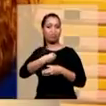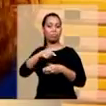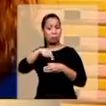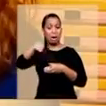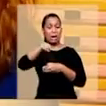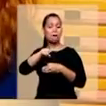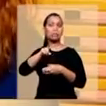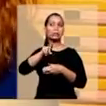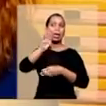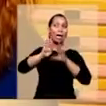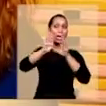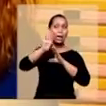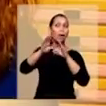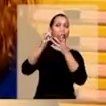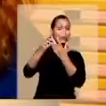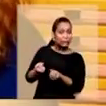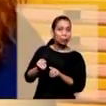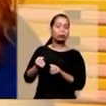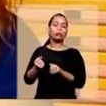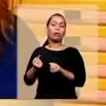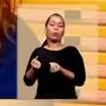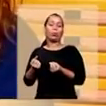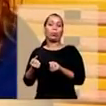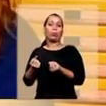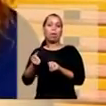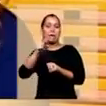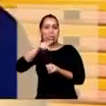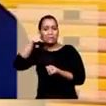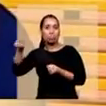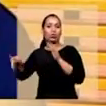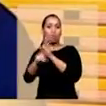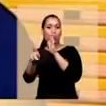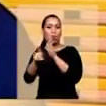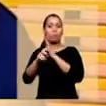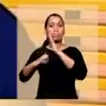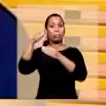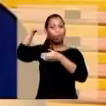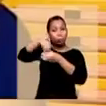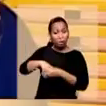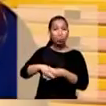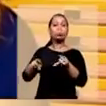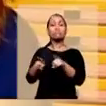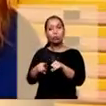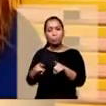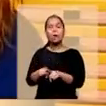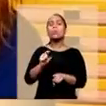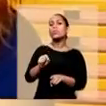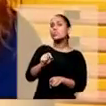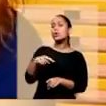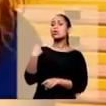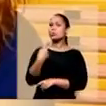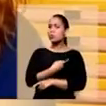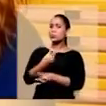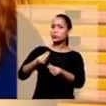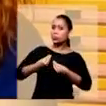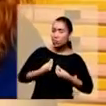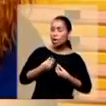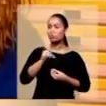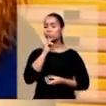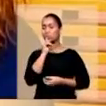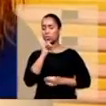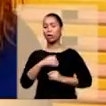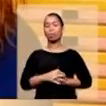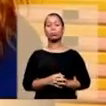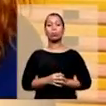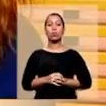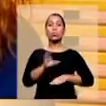as decisões elas são voltadas desde estatística do mercado de trabalho até o que nos é trazido, por